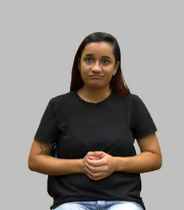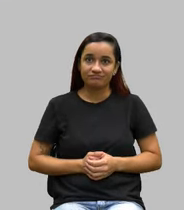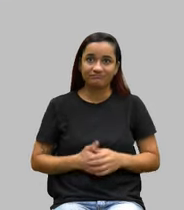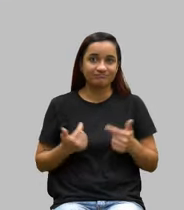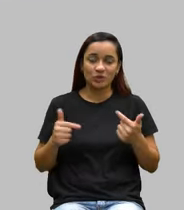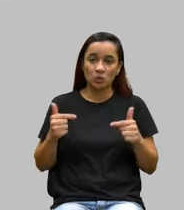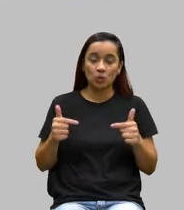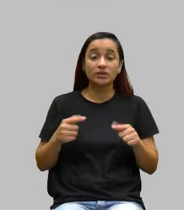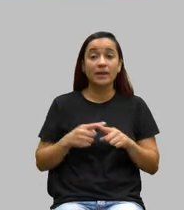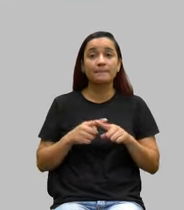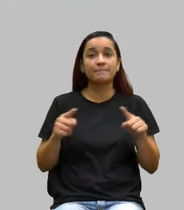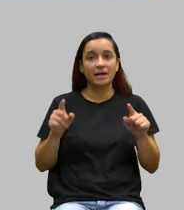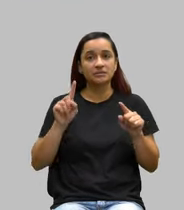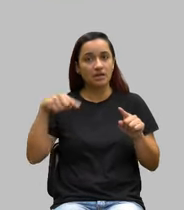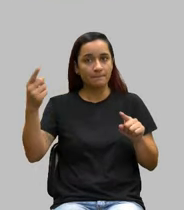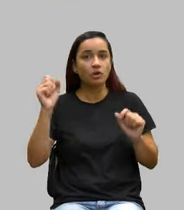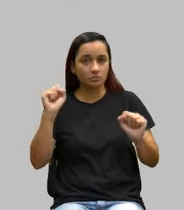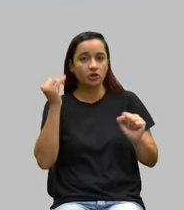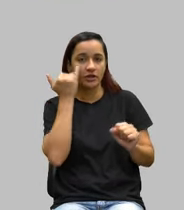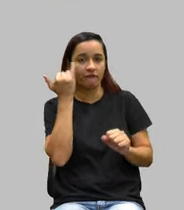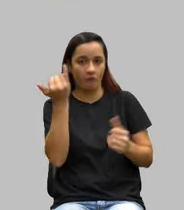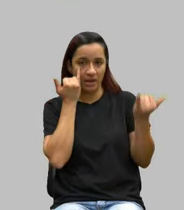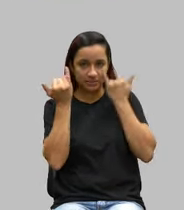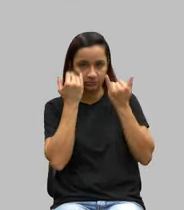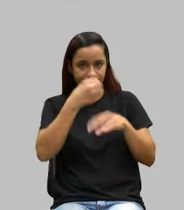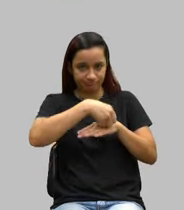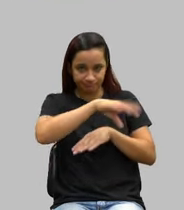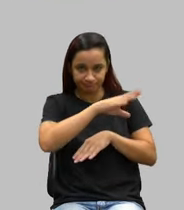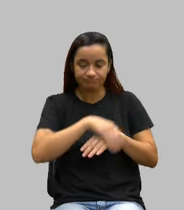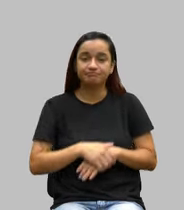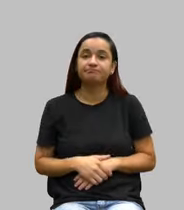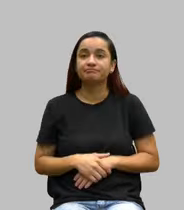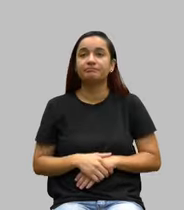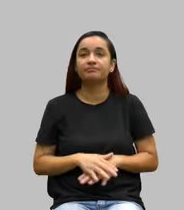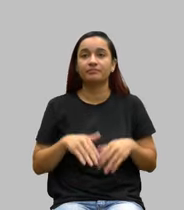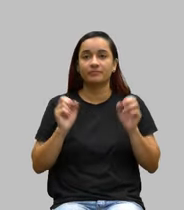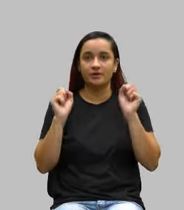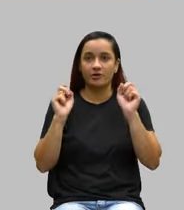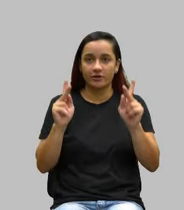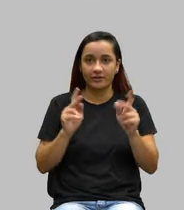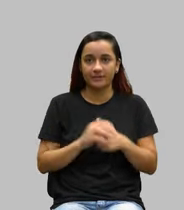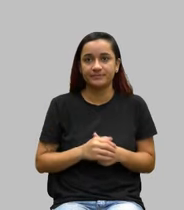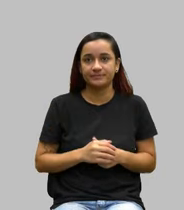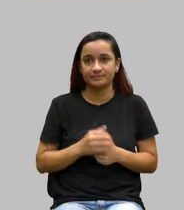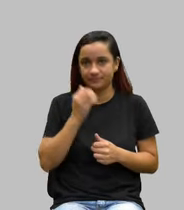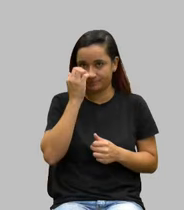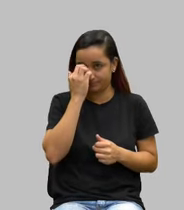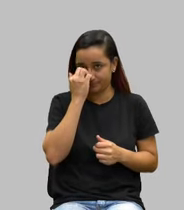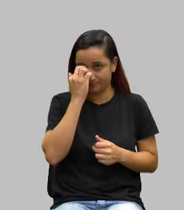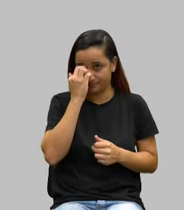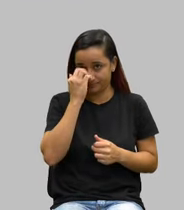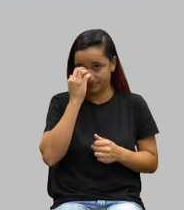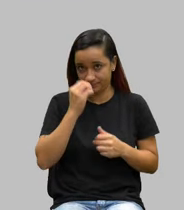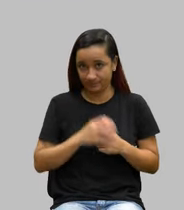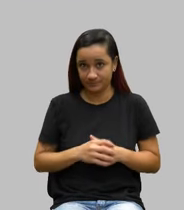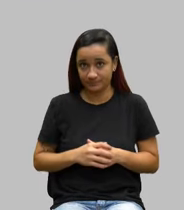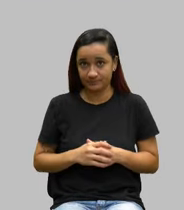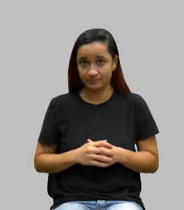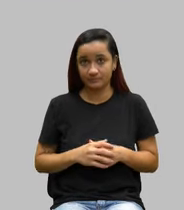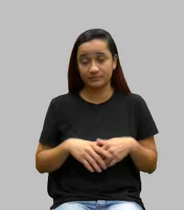a gente pode informar melhor o Senhor então não há esse quadro hoje ISO provavelmente Então tá